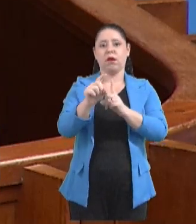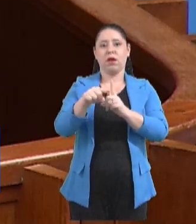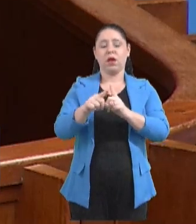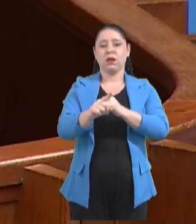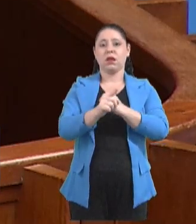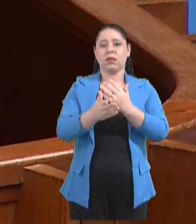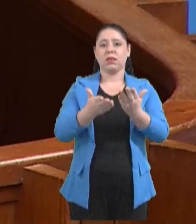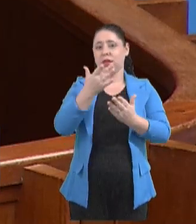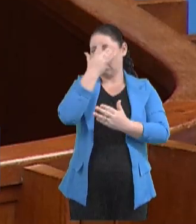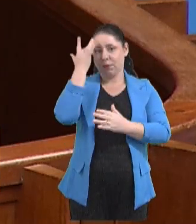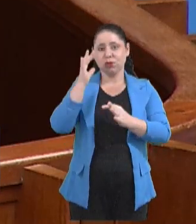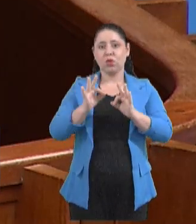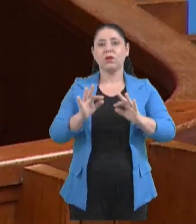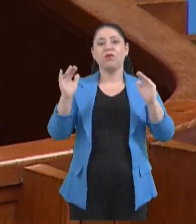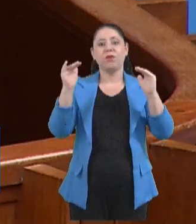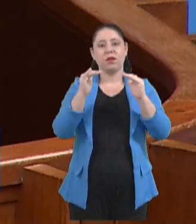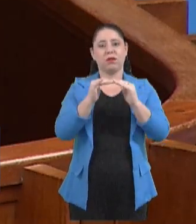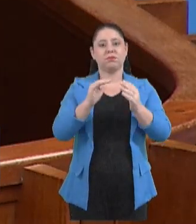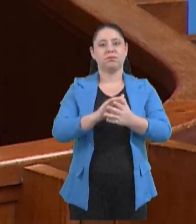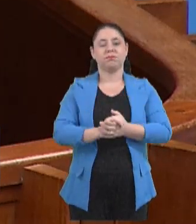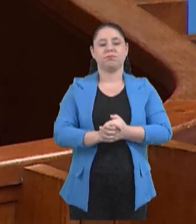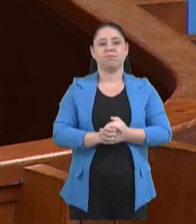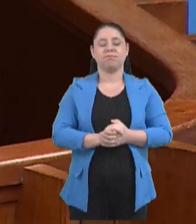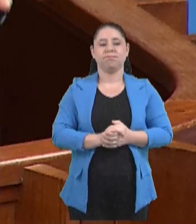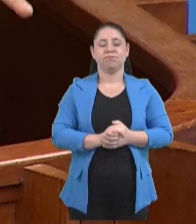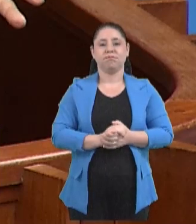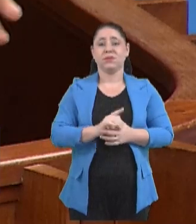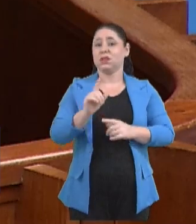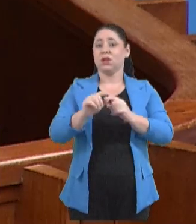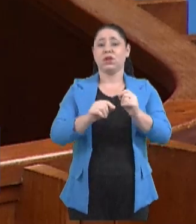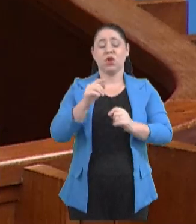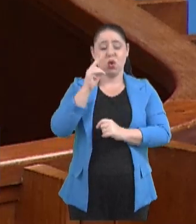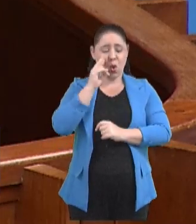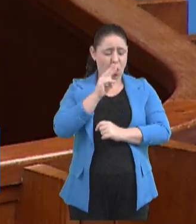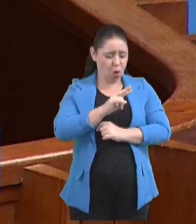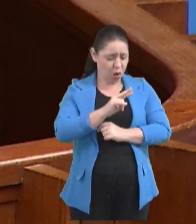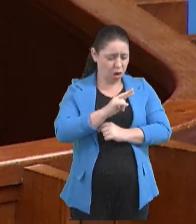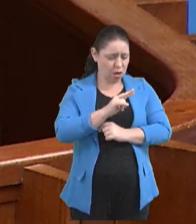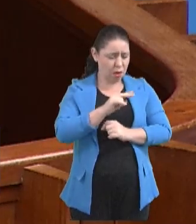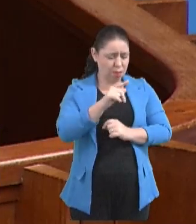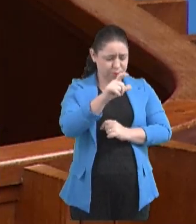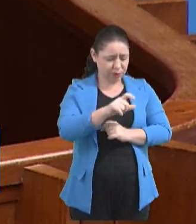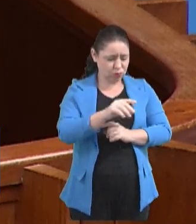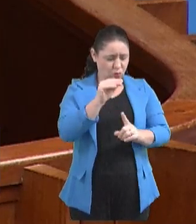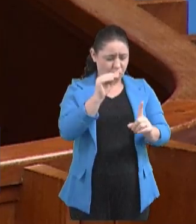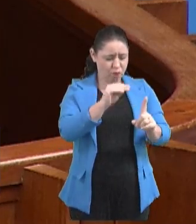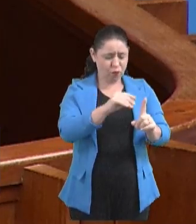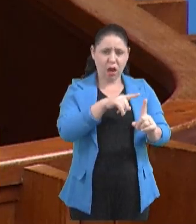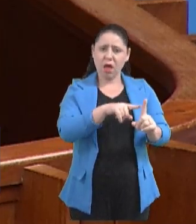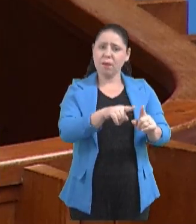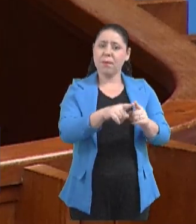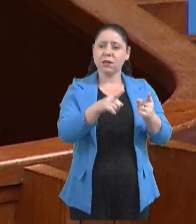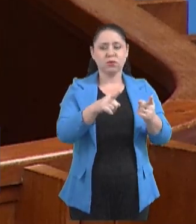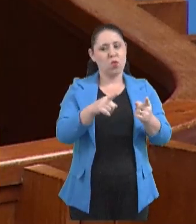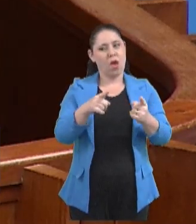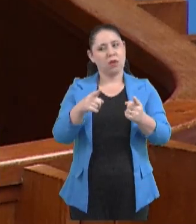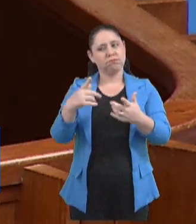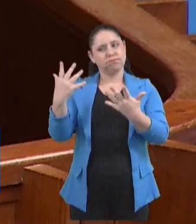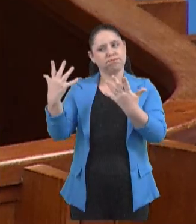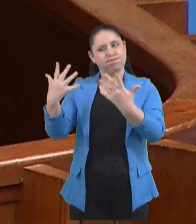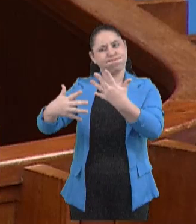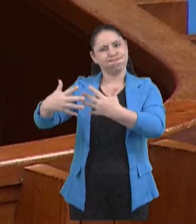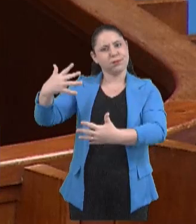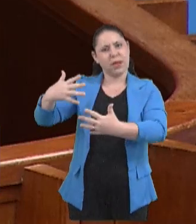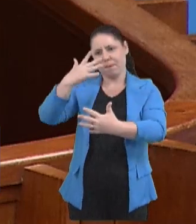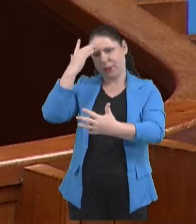que atenda as pessoas, que olhe os mais necessitados, mas que não atrapalha quem trabalha para pagar